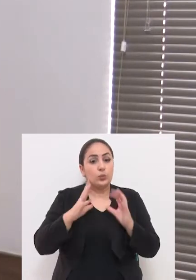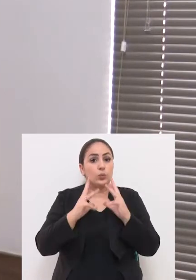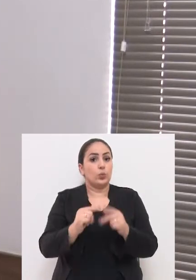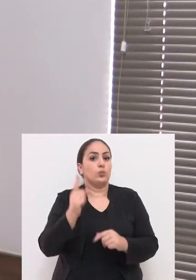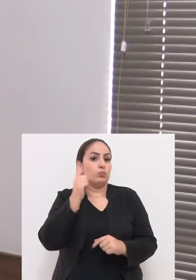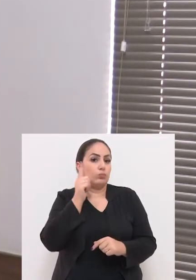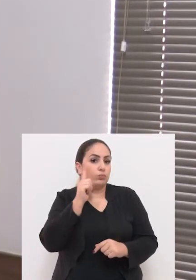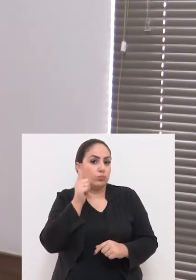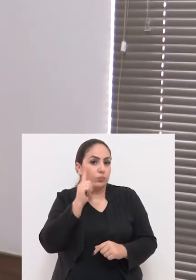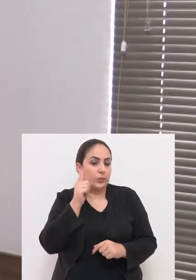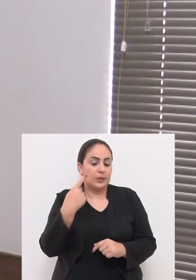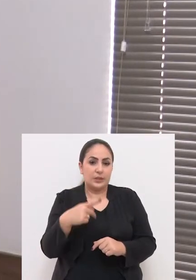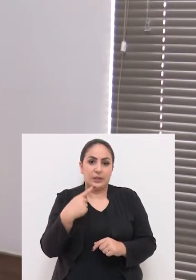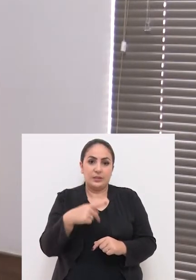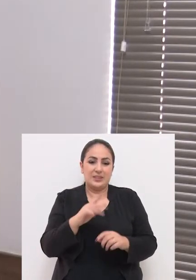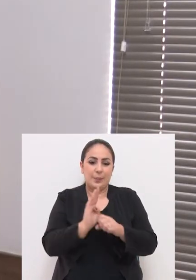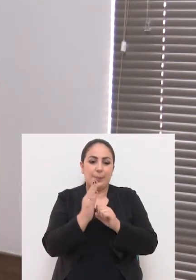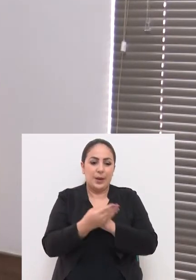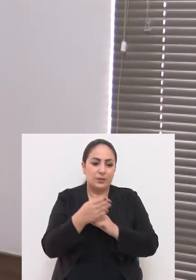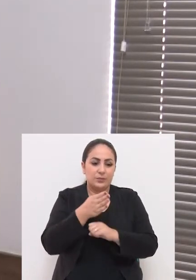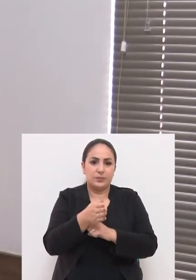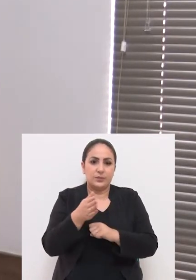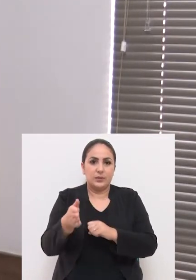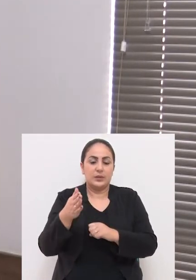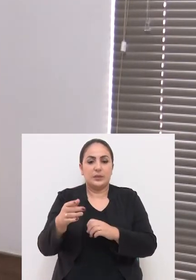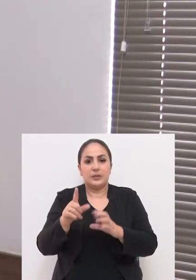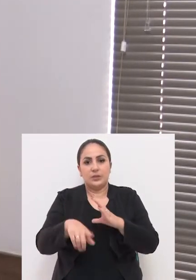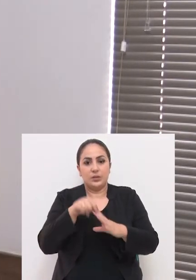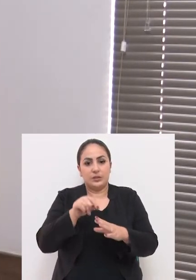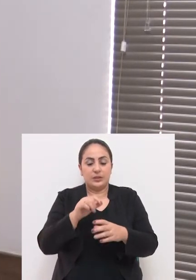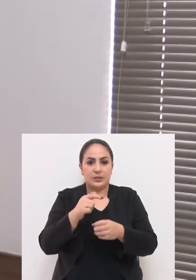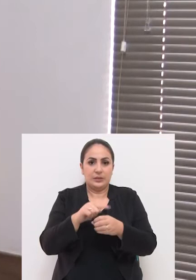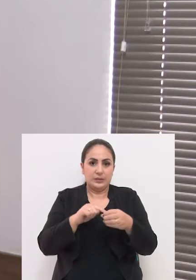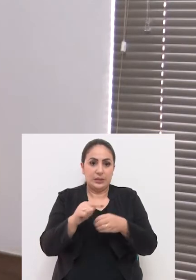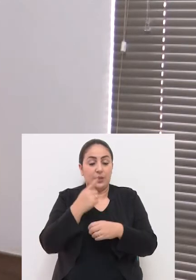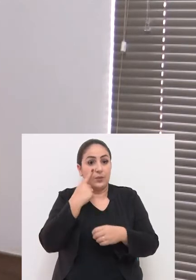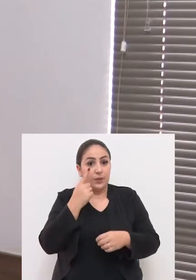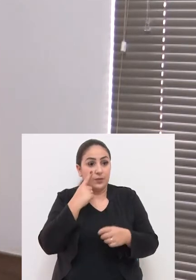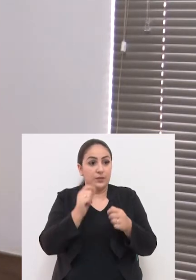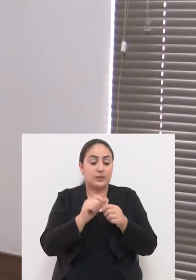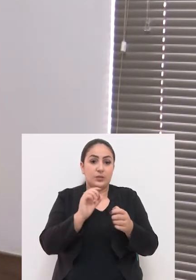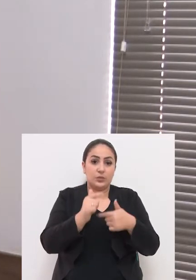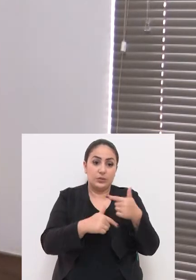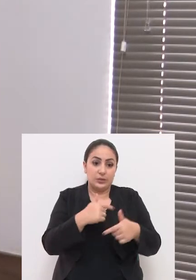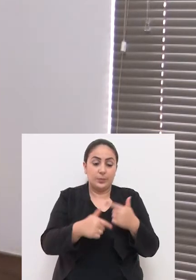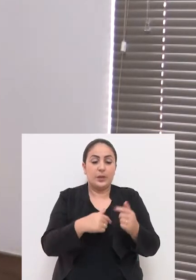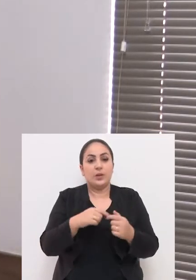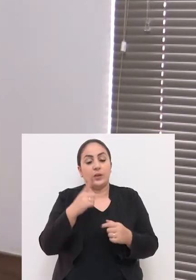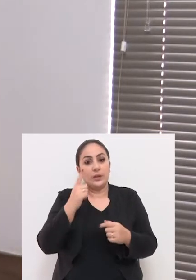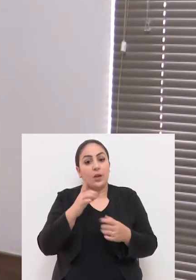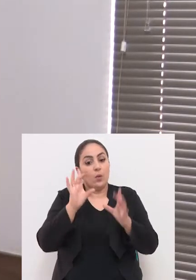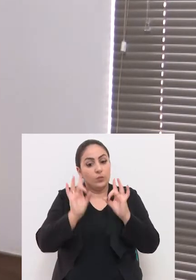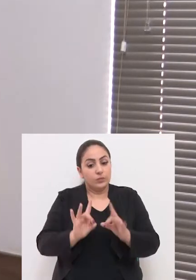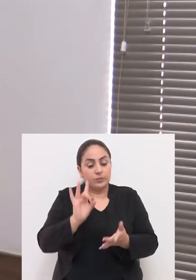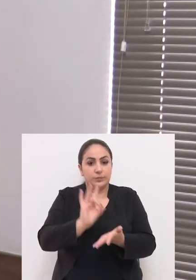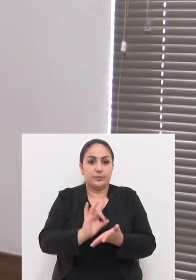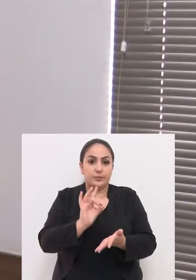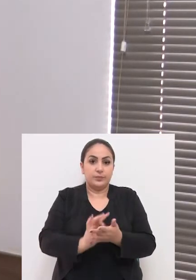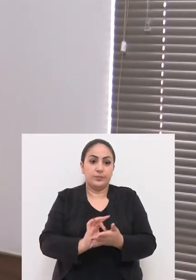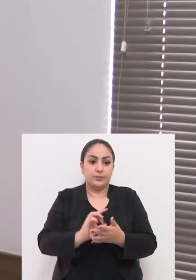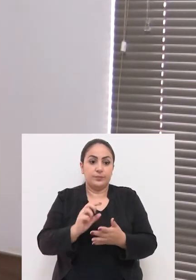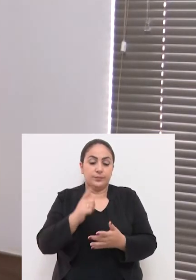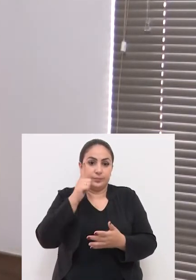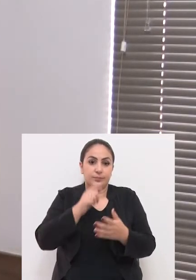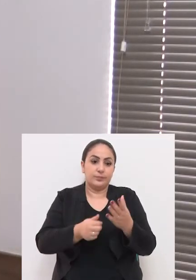estudantes, todos os dias, nesses bairros elencados da cidade, fazendo esse trabalho que, de